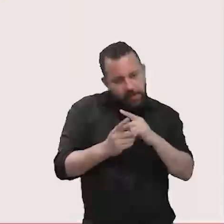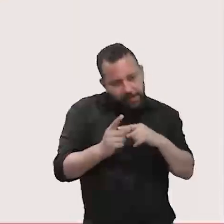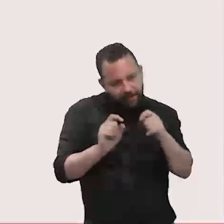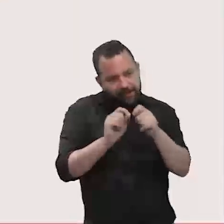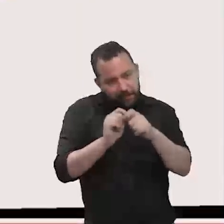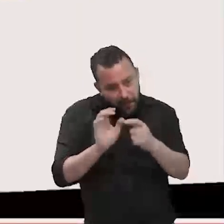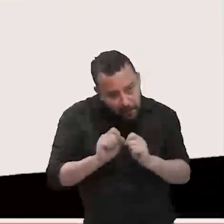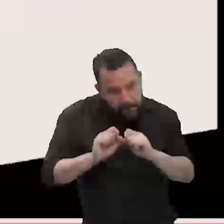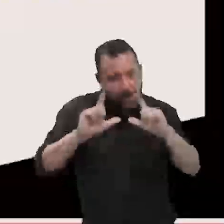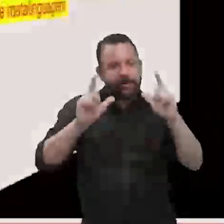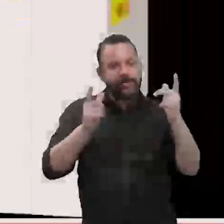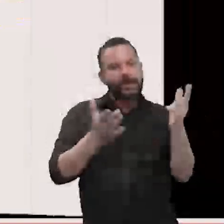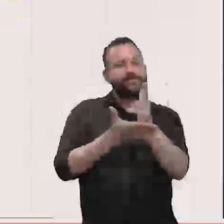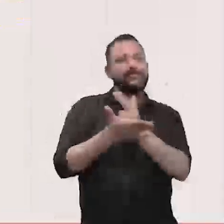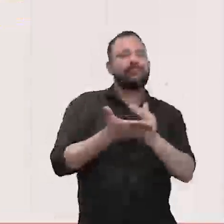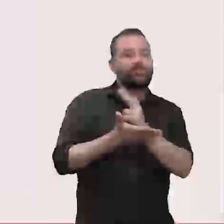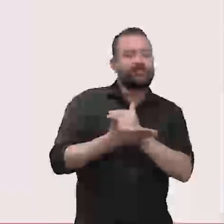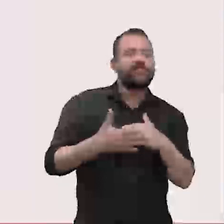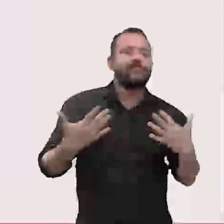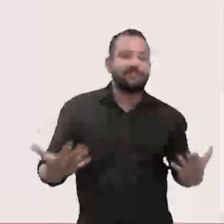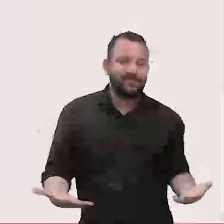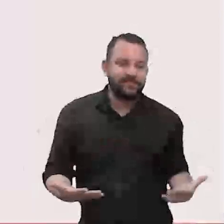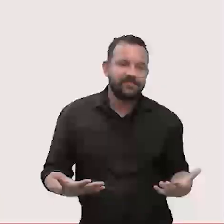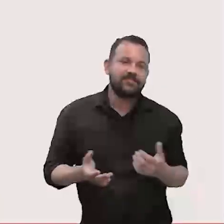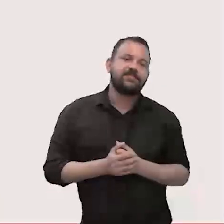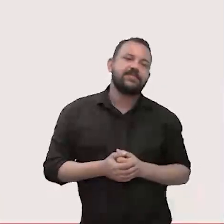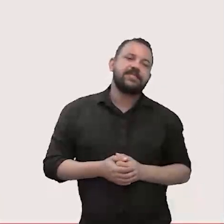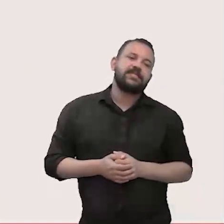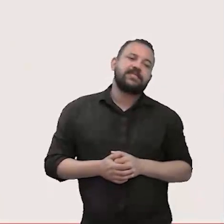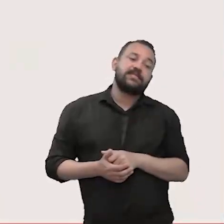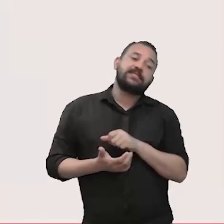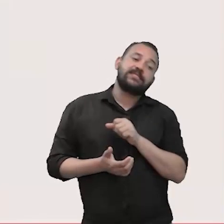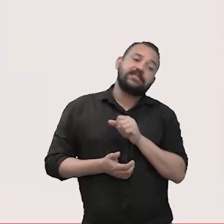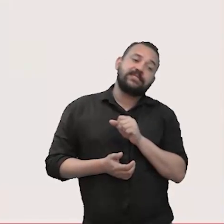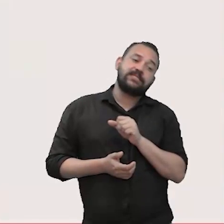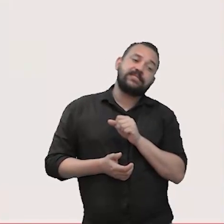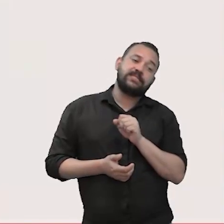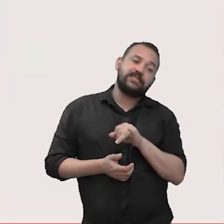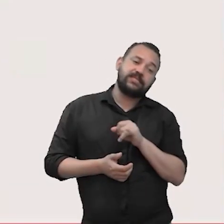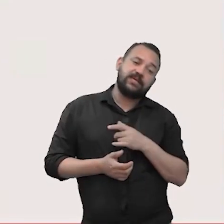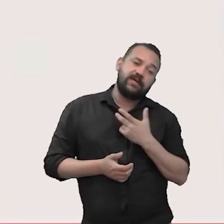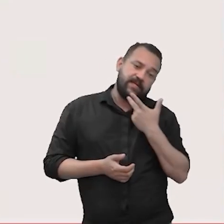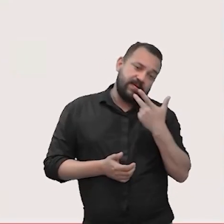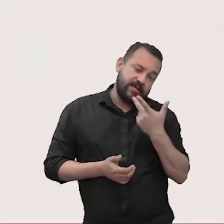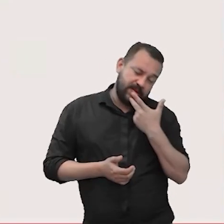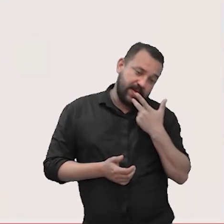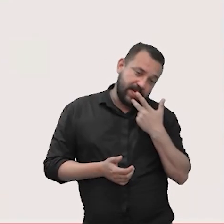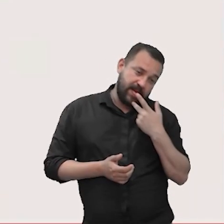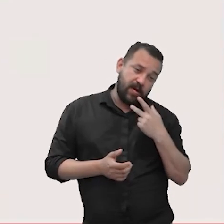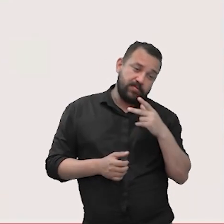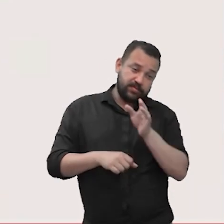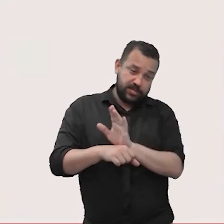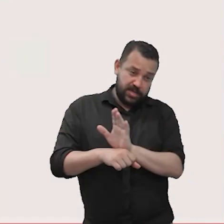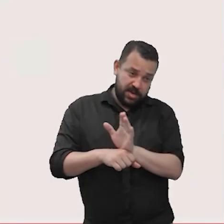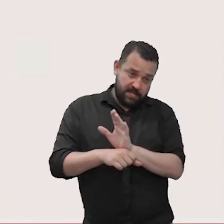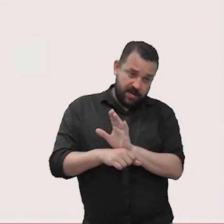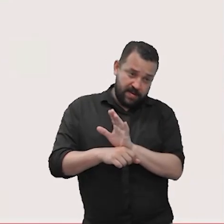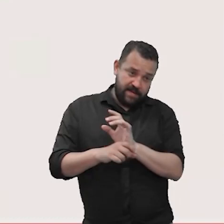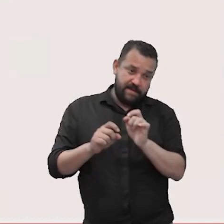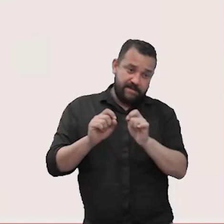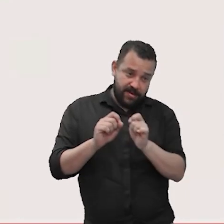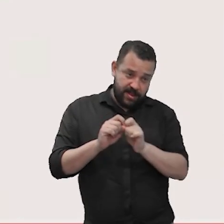mesmo código. Então, quando ele diz aí, né? O próprio cinema, quando ele diz quando um filme